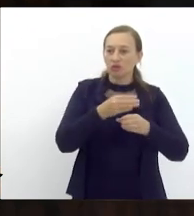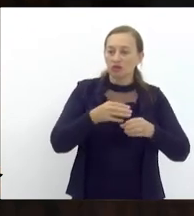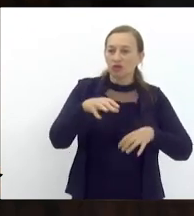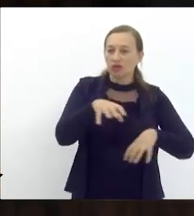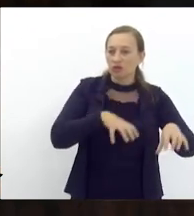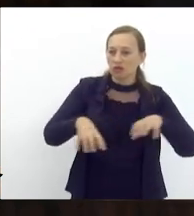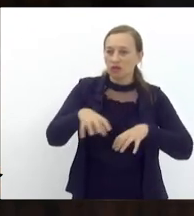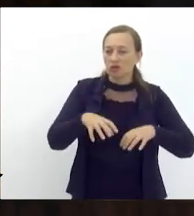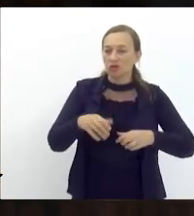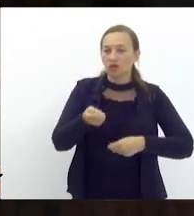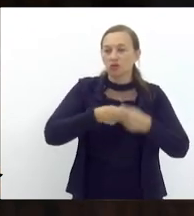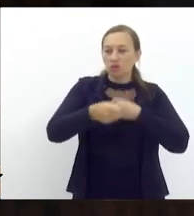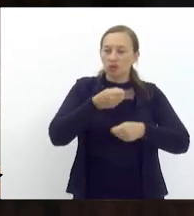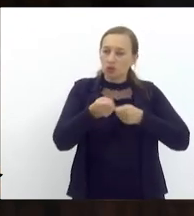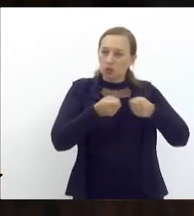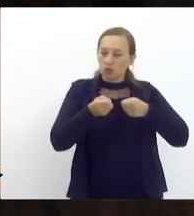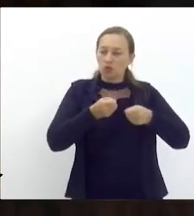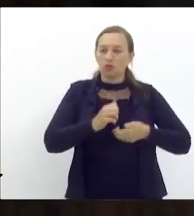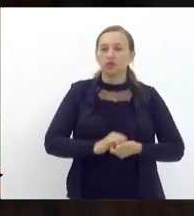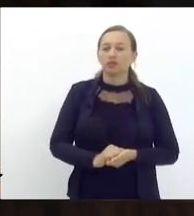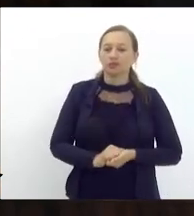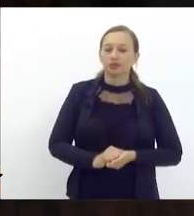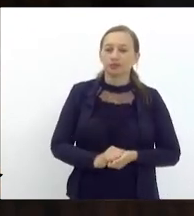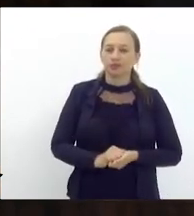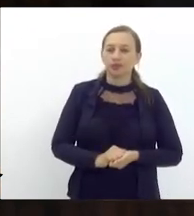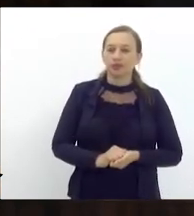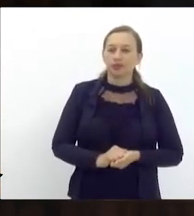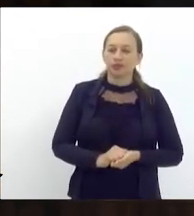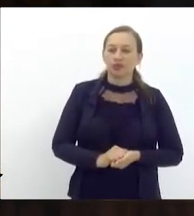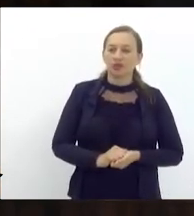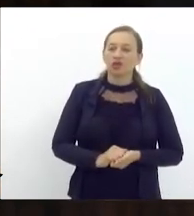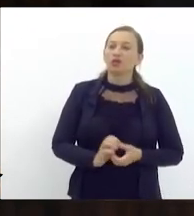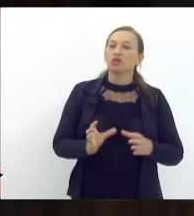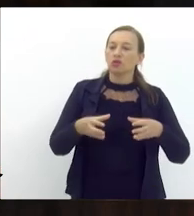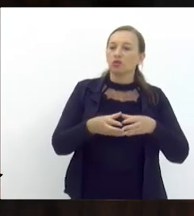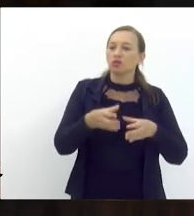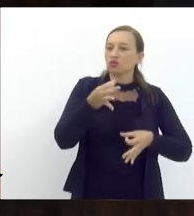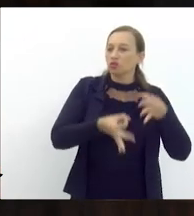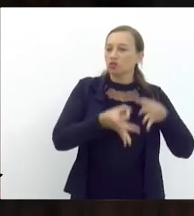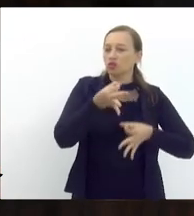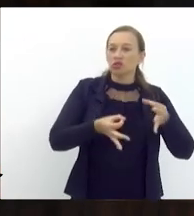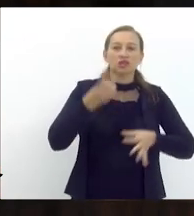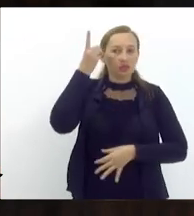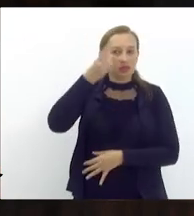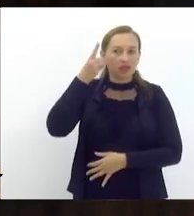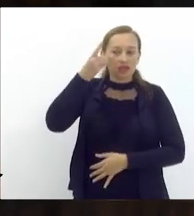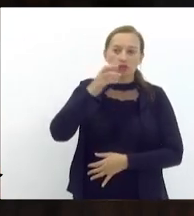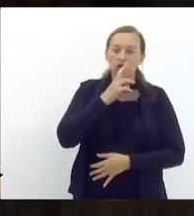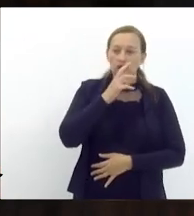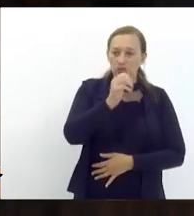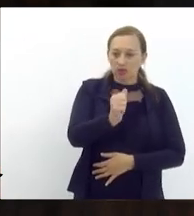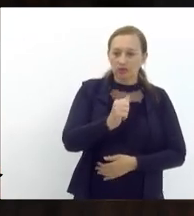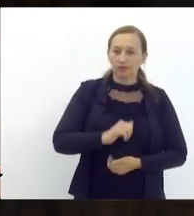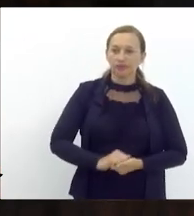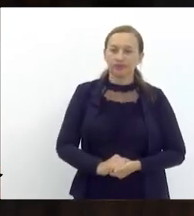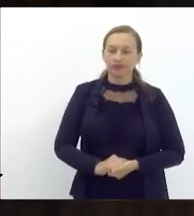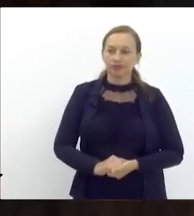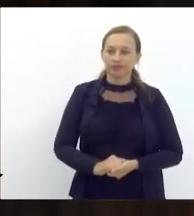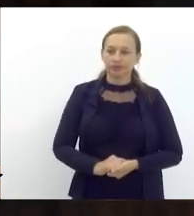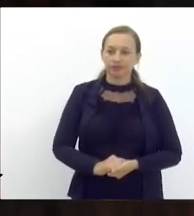financialização financeira e controle para emitir parecer pela comissão de Justiça Deputado Rodrigo Amorim